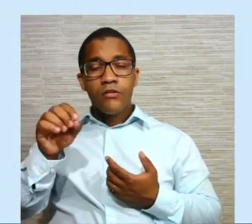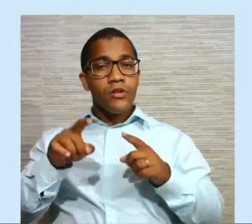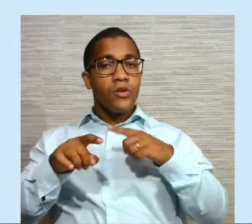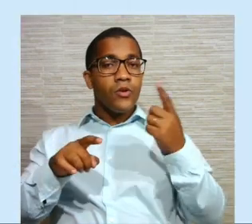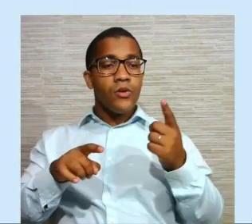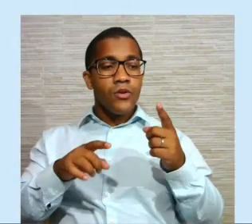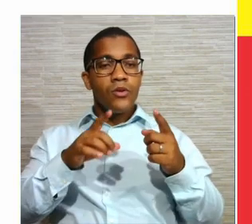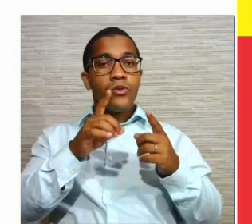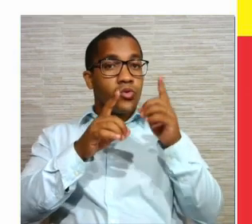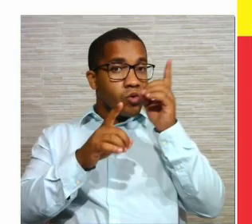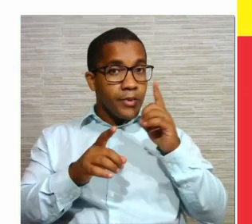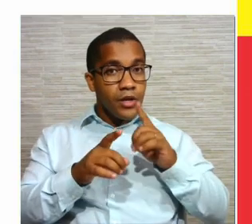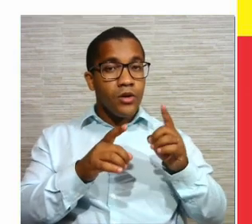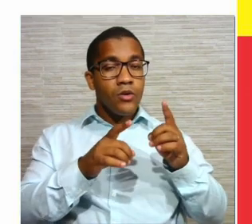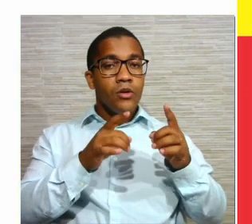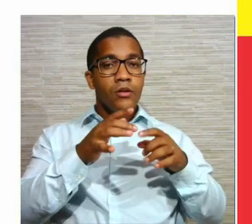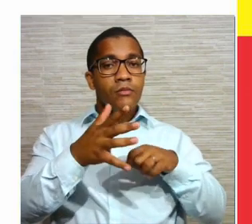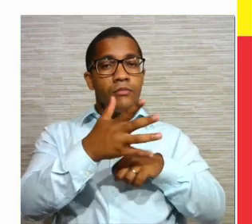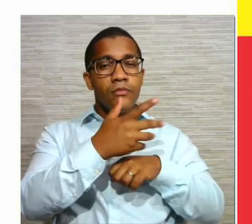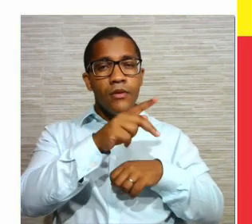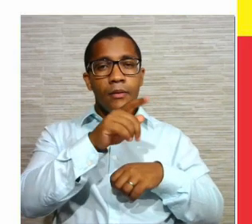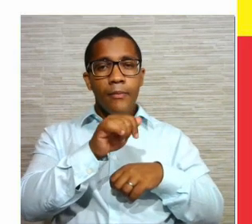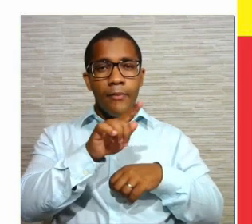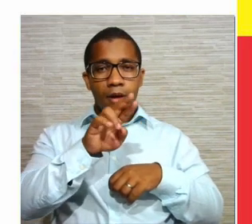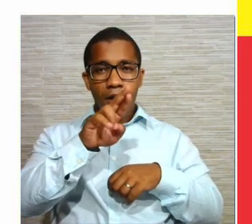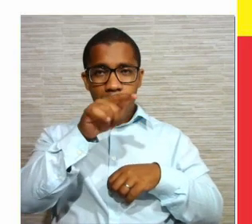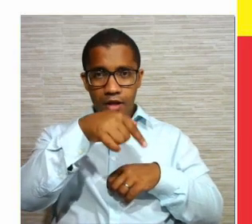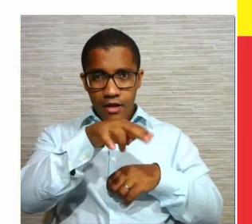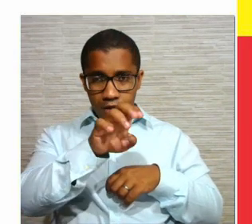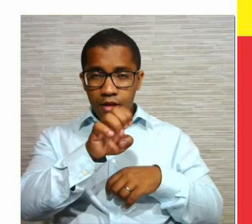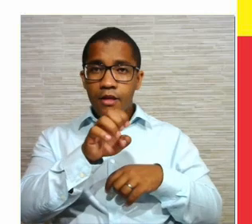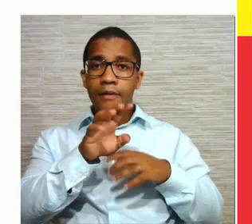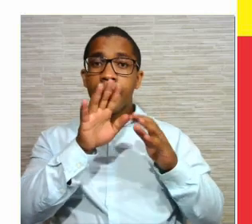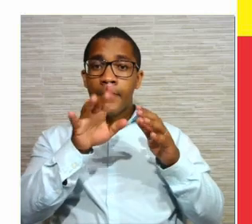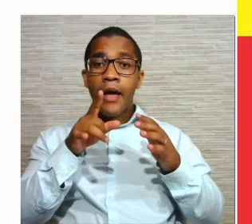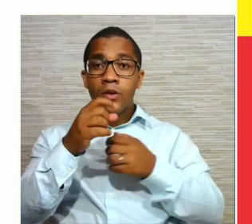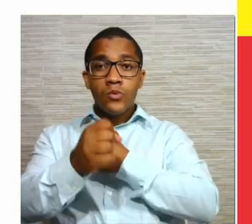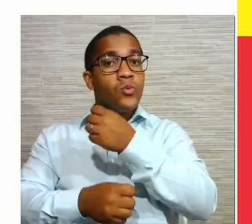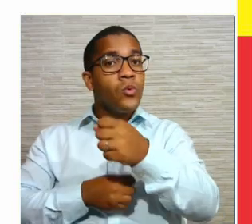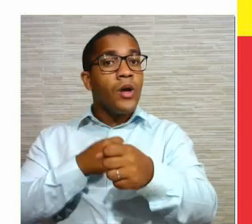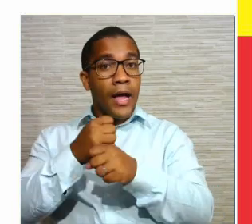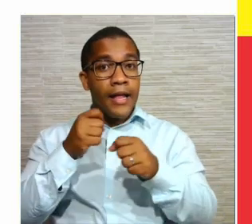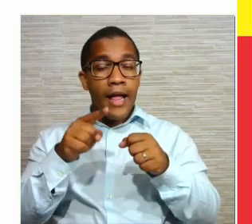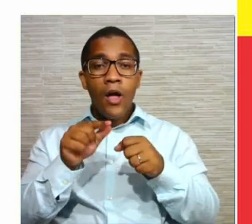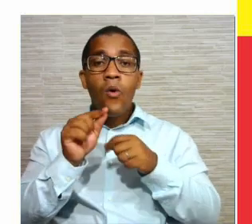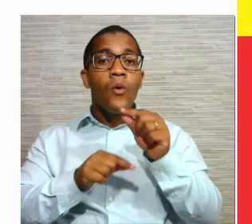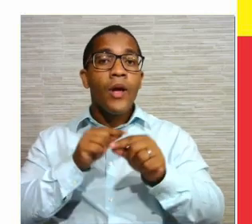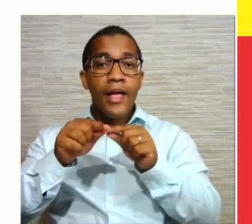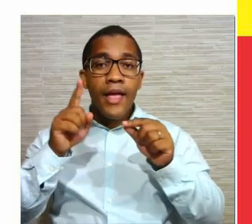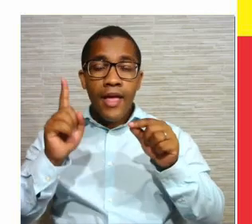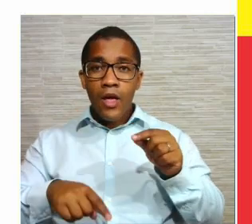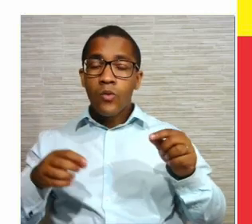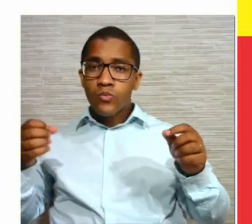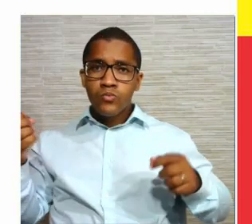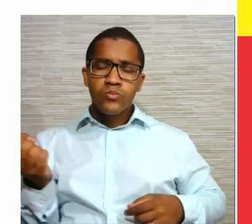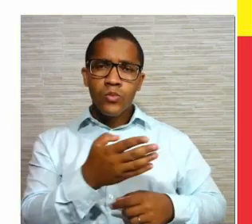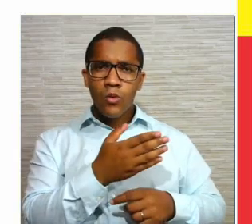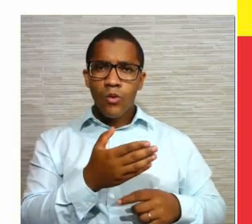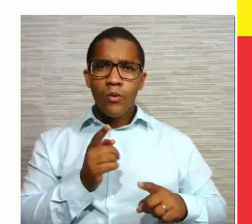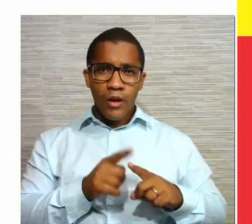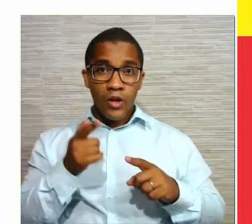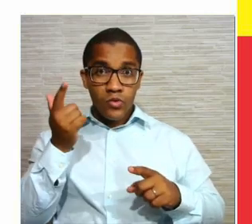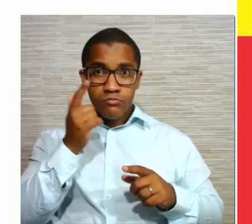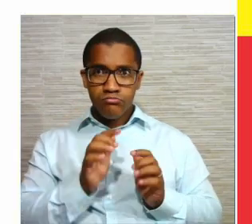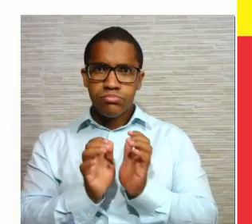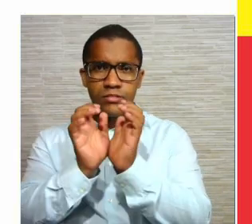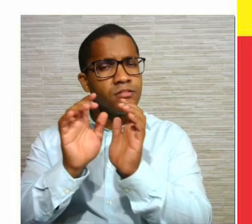nesse festival. O que marcou também este ano foi a inovação, né? Eles não saíram vitoriosos, mas a música